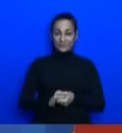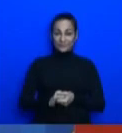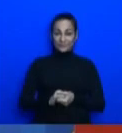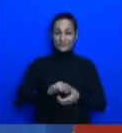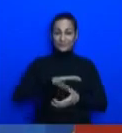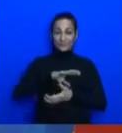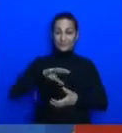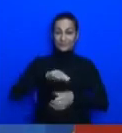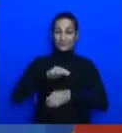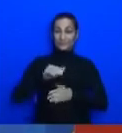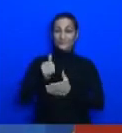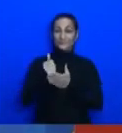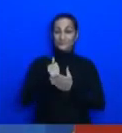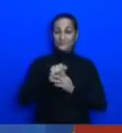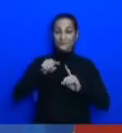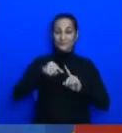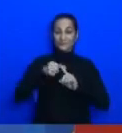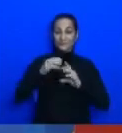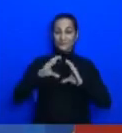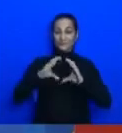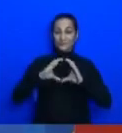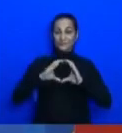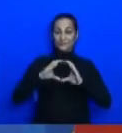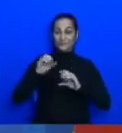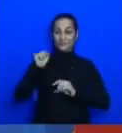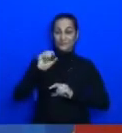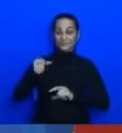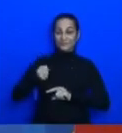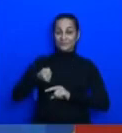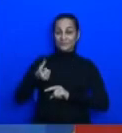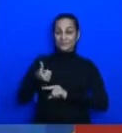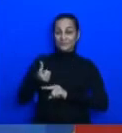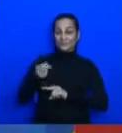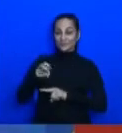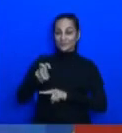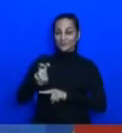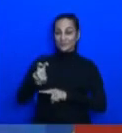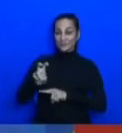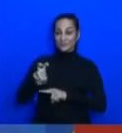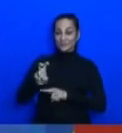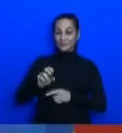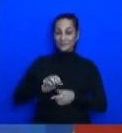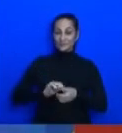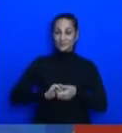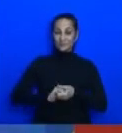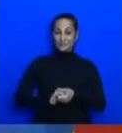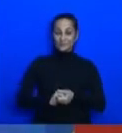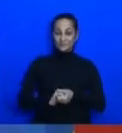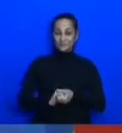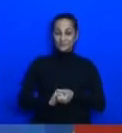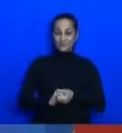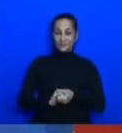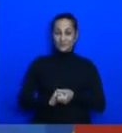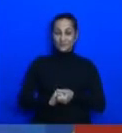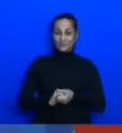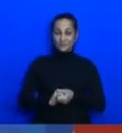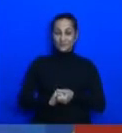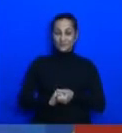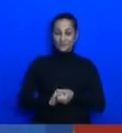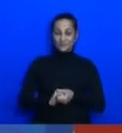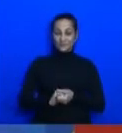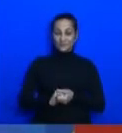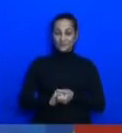O globo girando, mais um número chegando. Bola azul 65. Azul número 65.